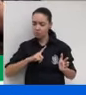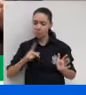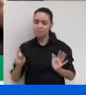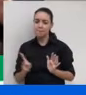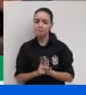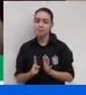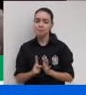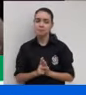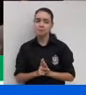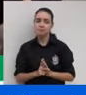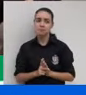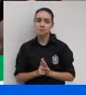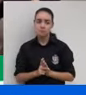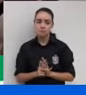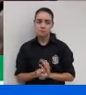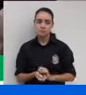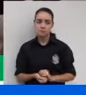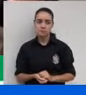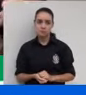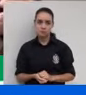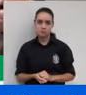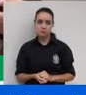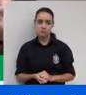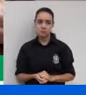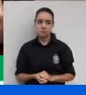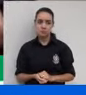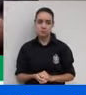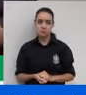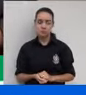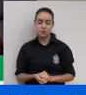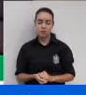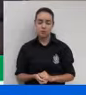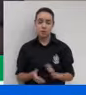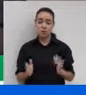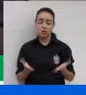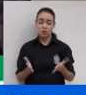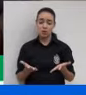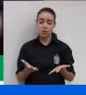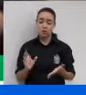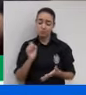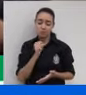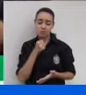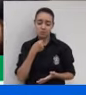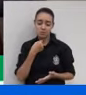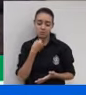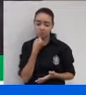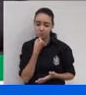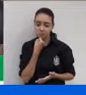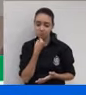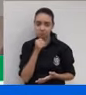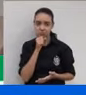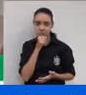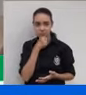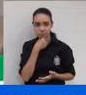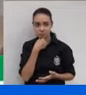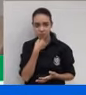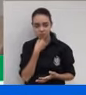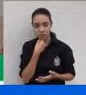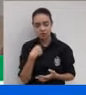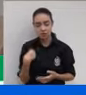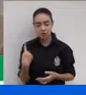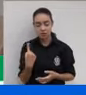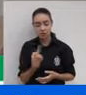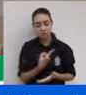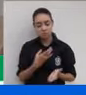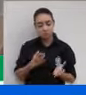agora Souza Isso é questão da colonização de Souza que infelizmente nós fomos por